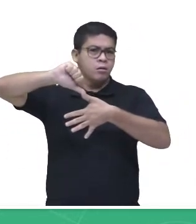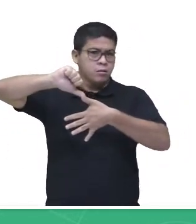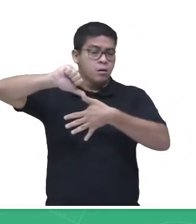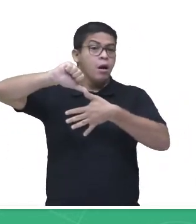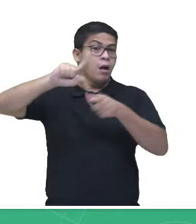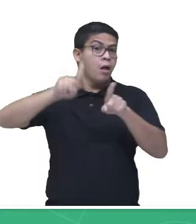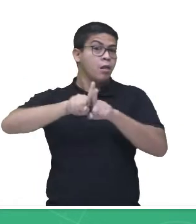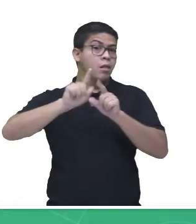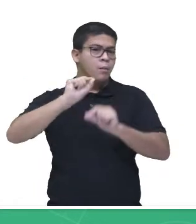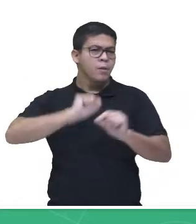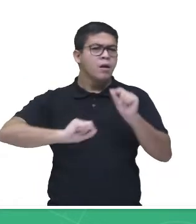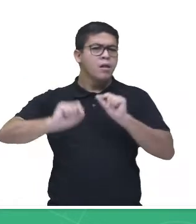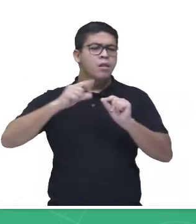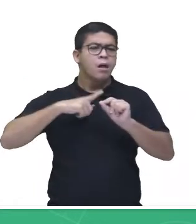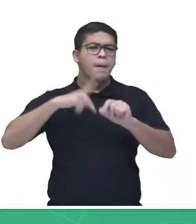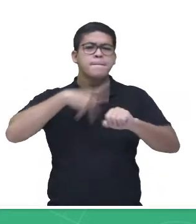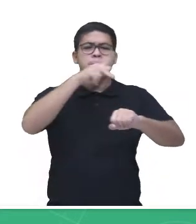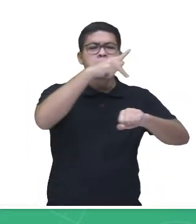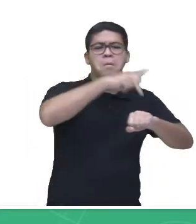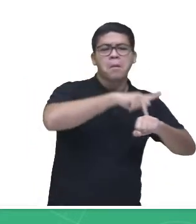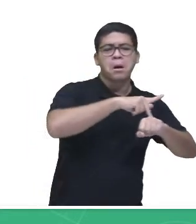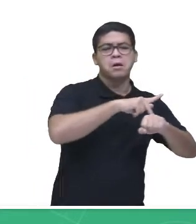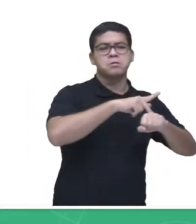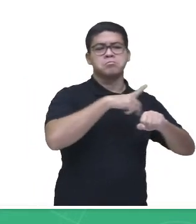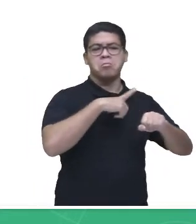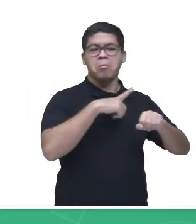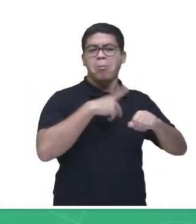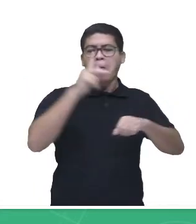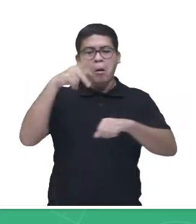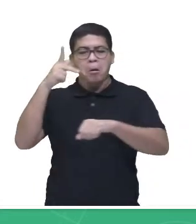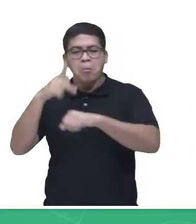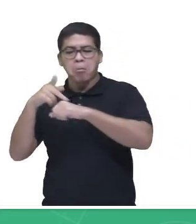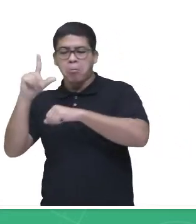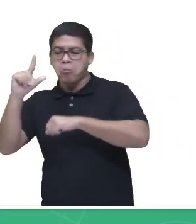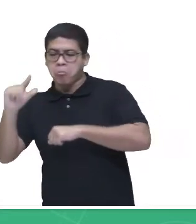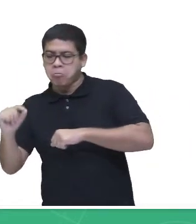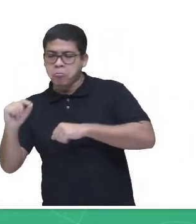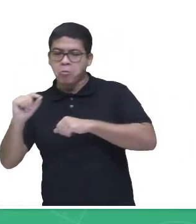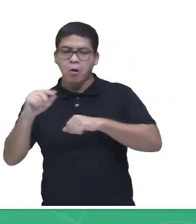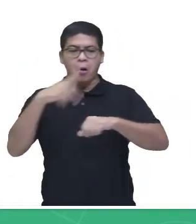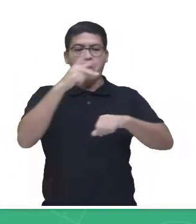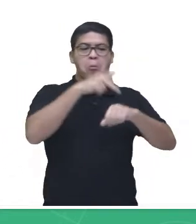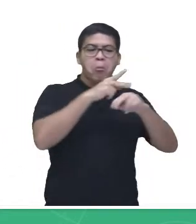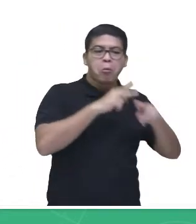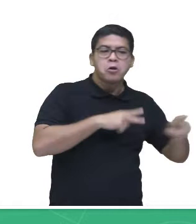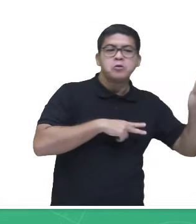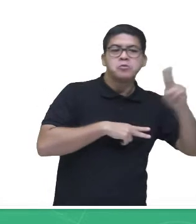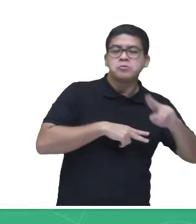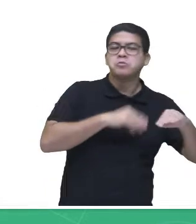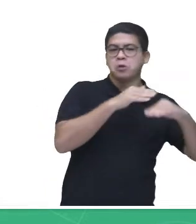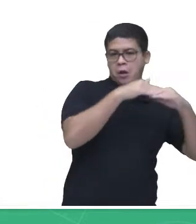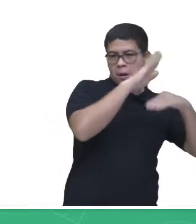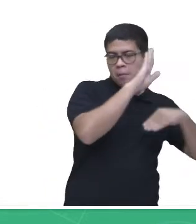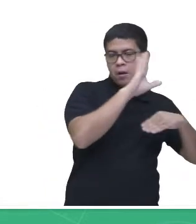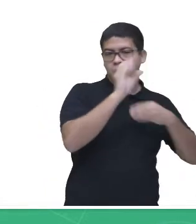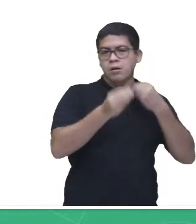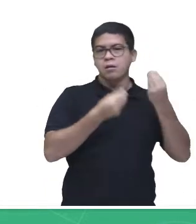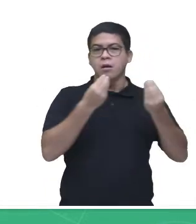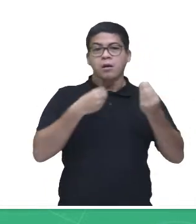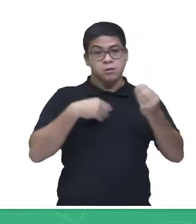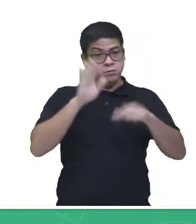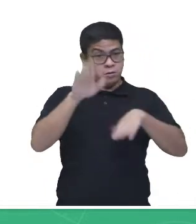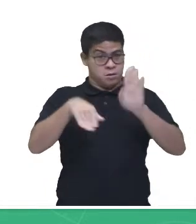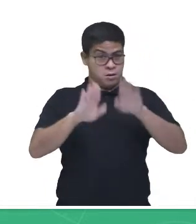variações regionais. Tem lugares que o uso é menos, tem países que se usa mais, o pretérito perfeito composto.